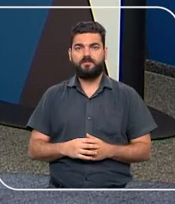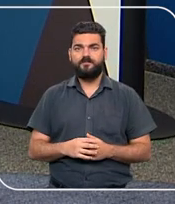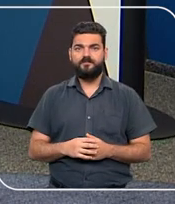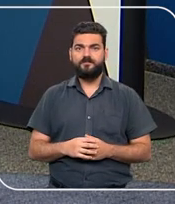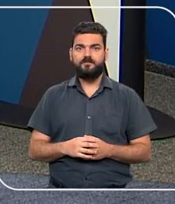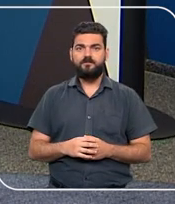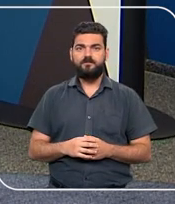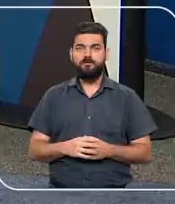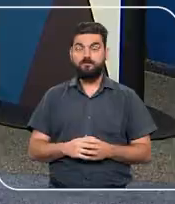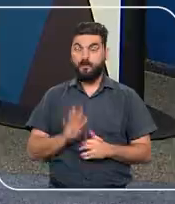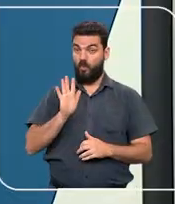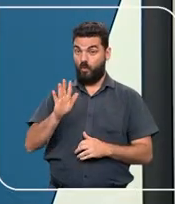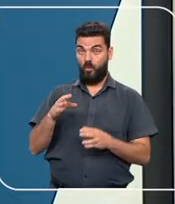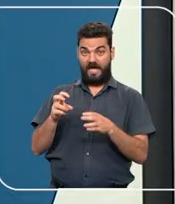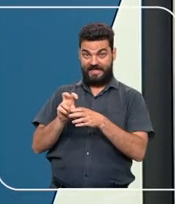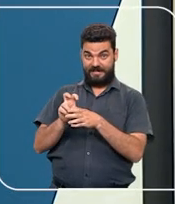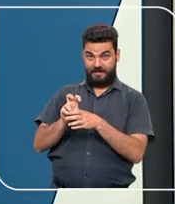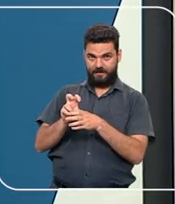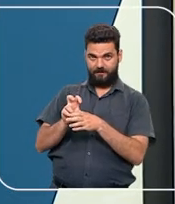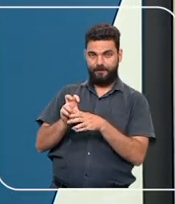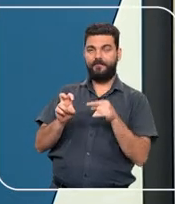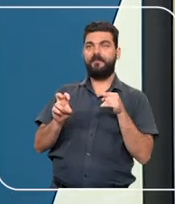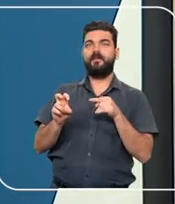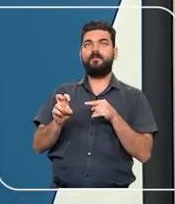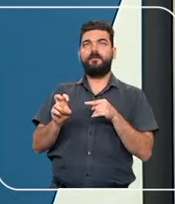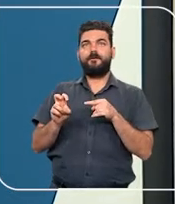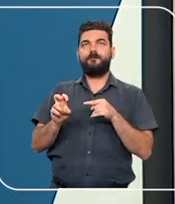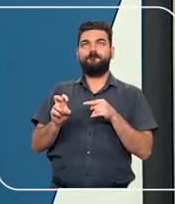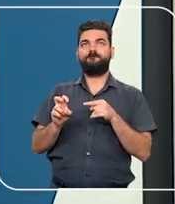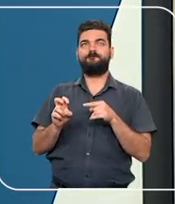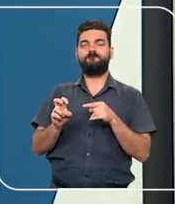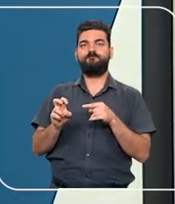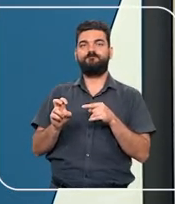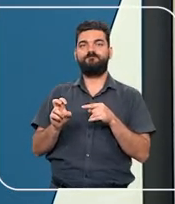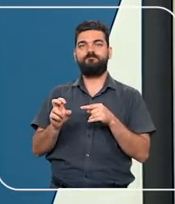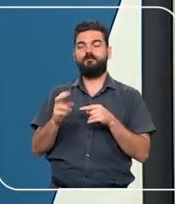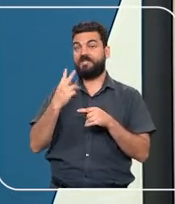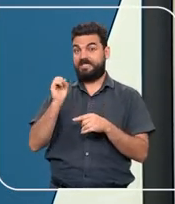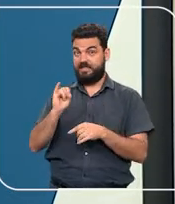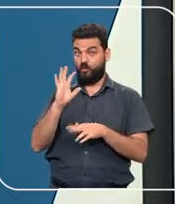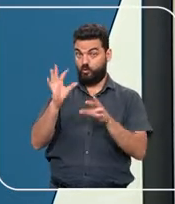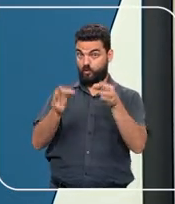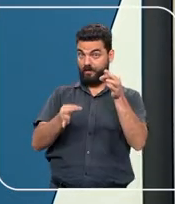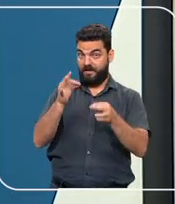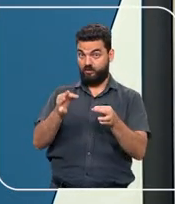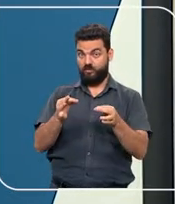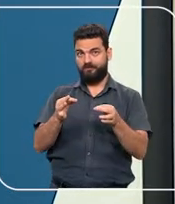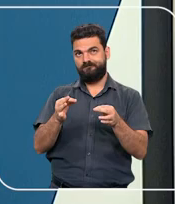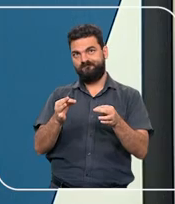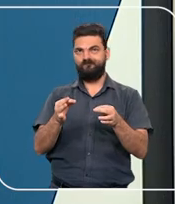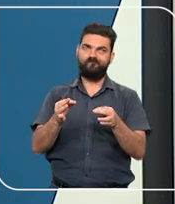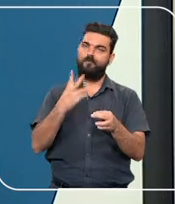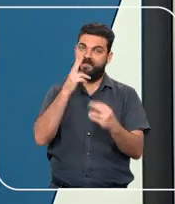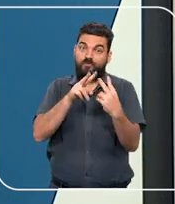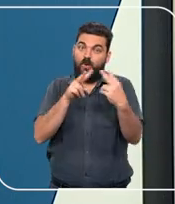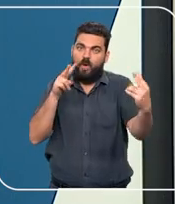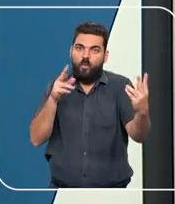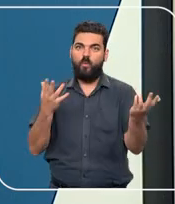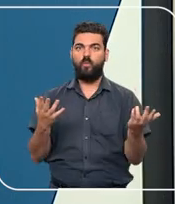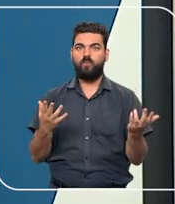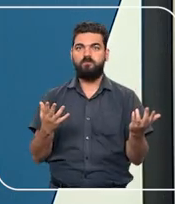julgamento claro com certeza nesse colegiado foi reforçado o entendimento de que o fato de um julgamento ocorrer de